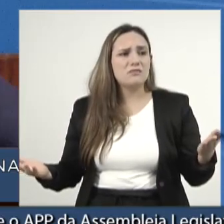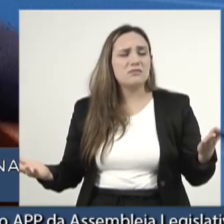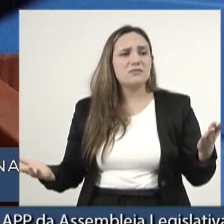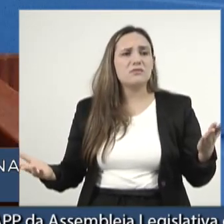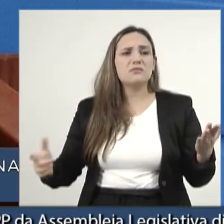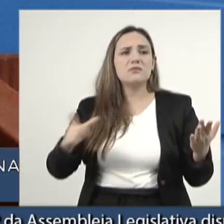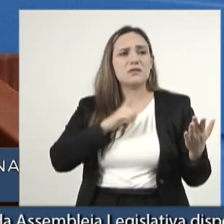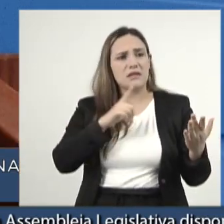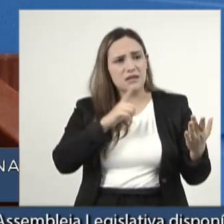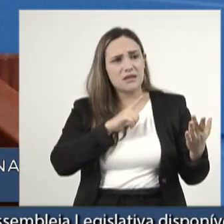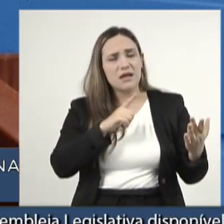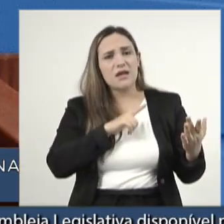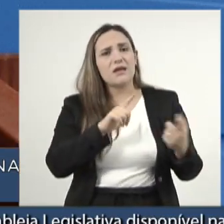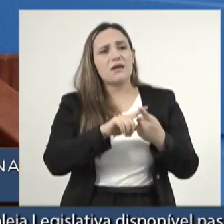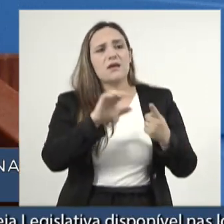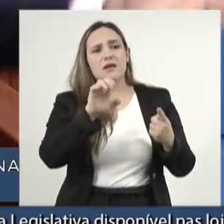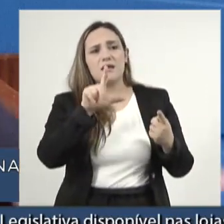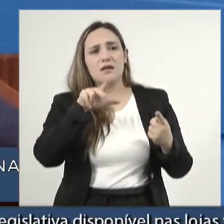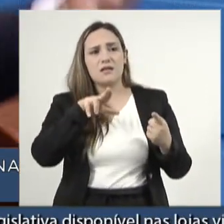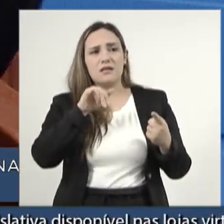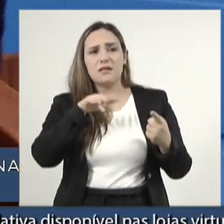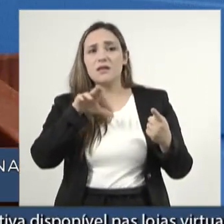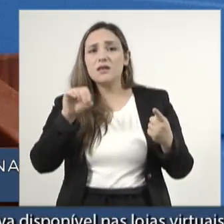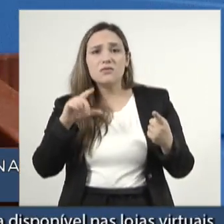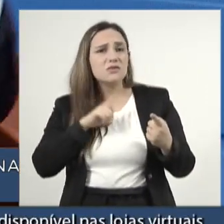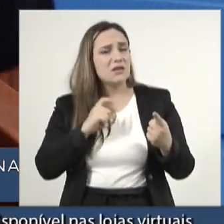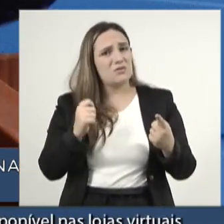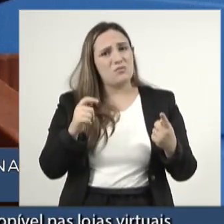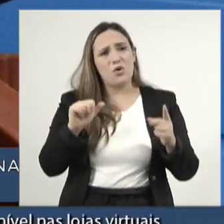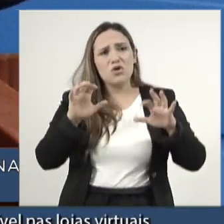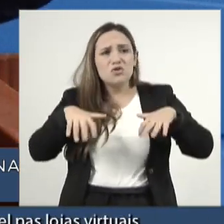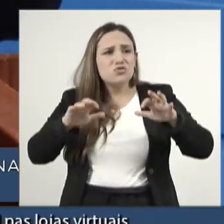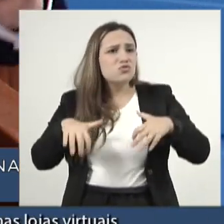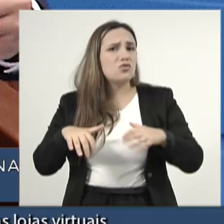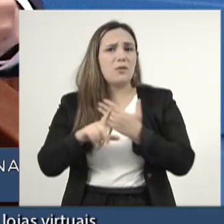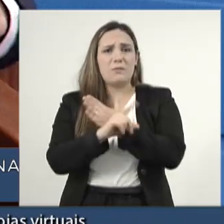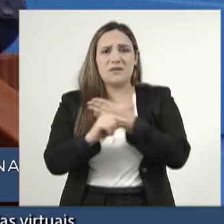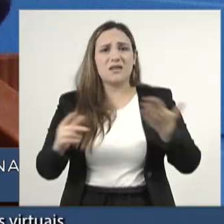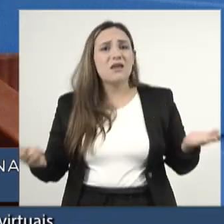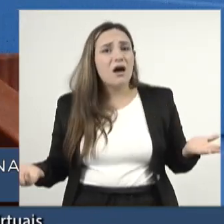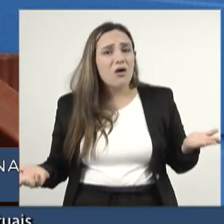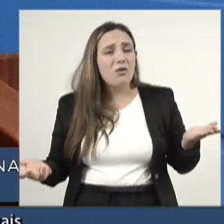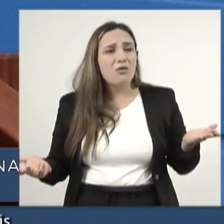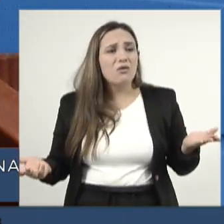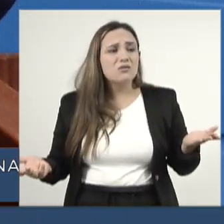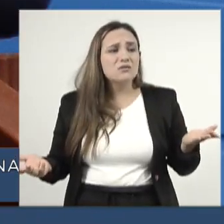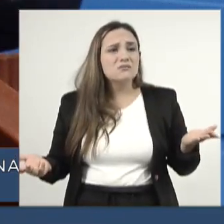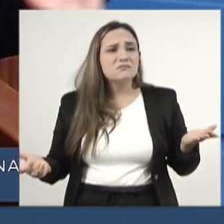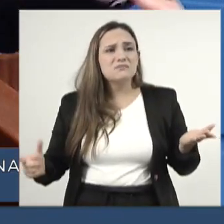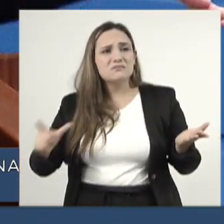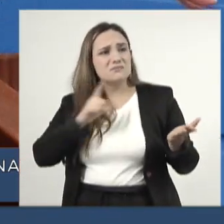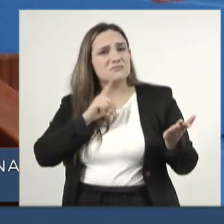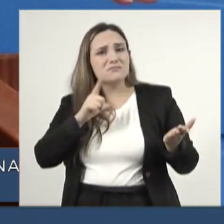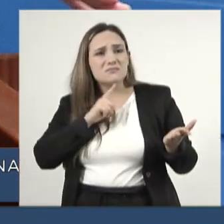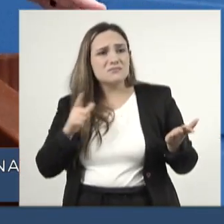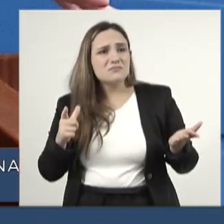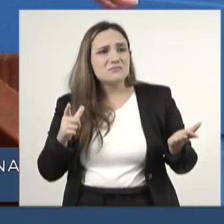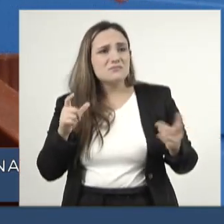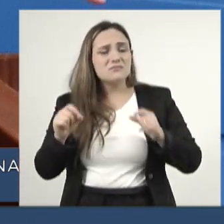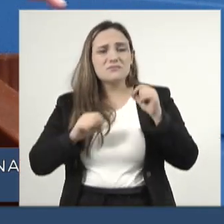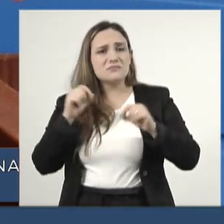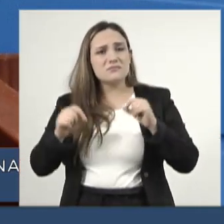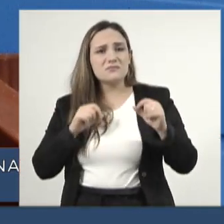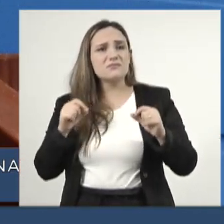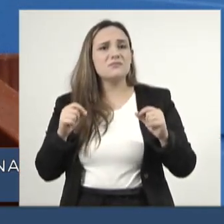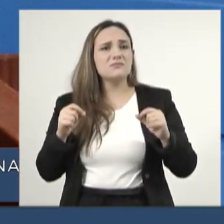fenômeno El Niño, tem pouca chuva no Pantanal, tem uma vegetação, né, que está